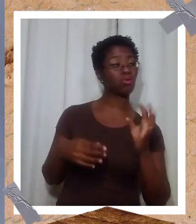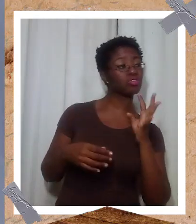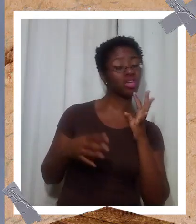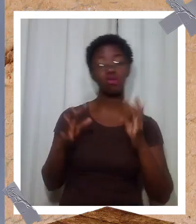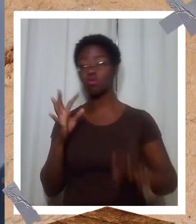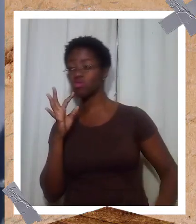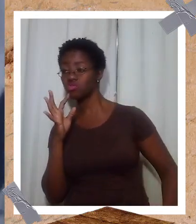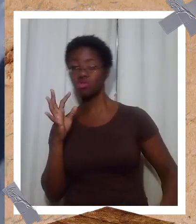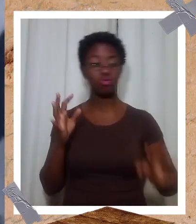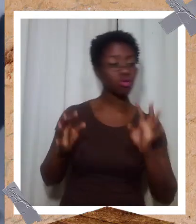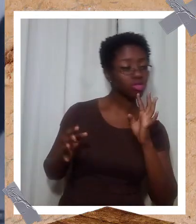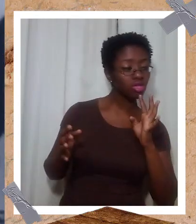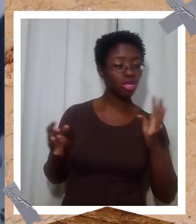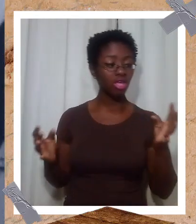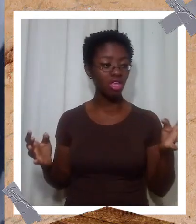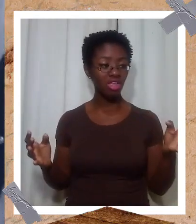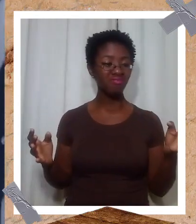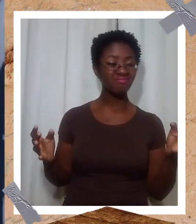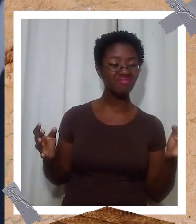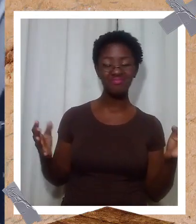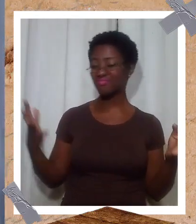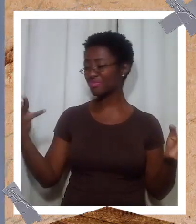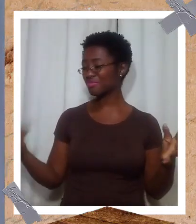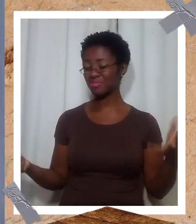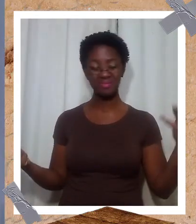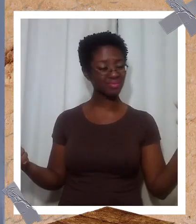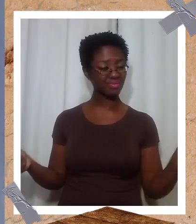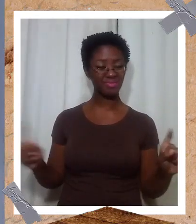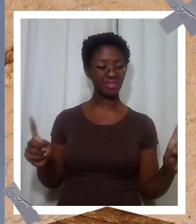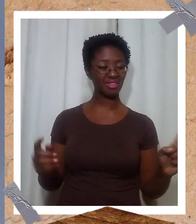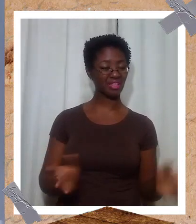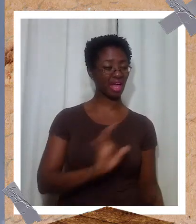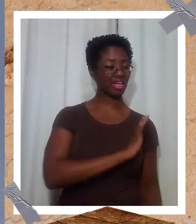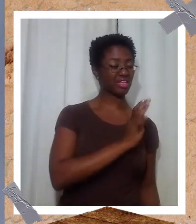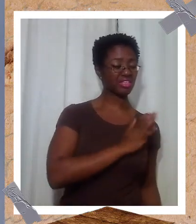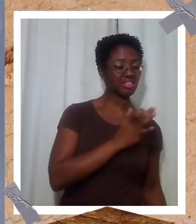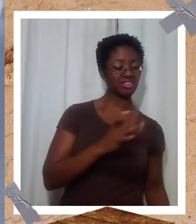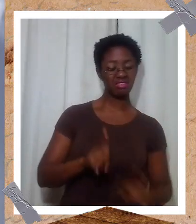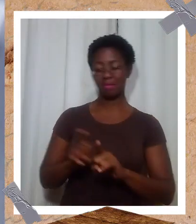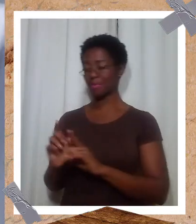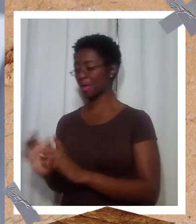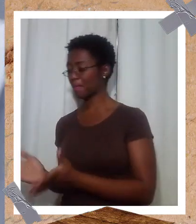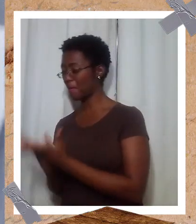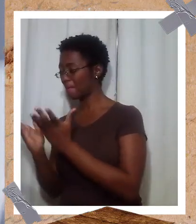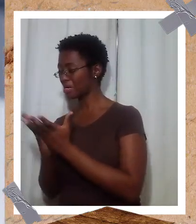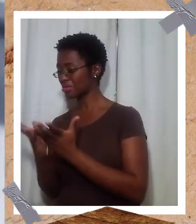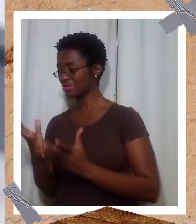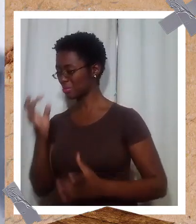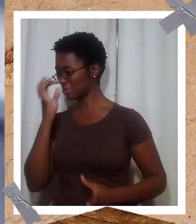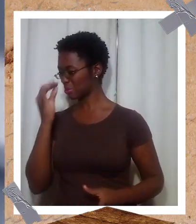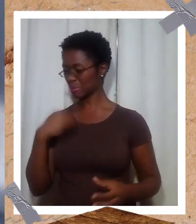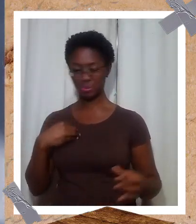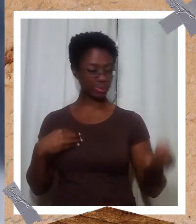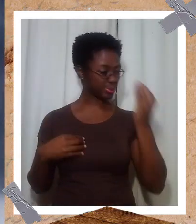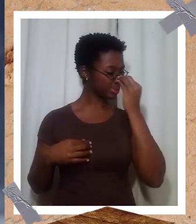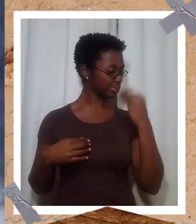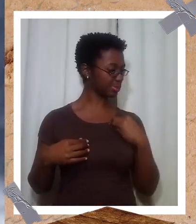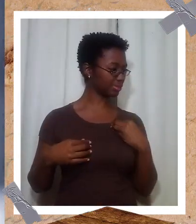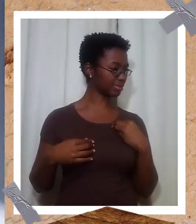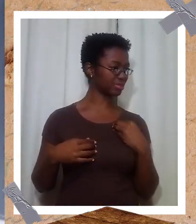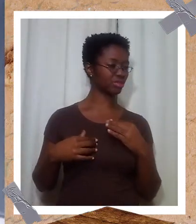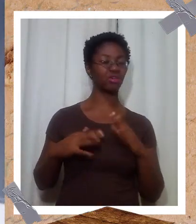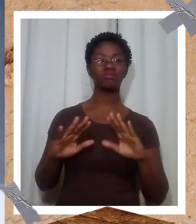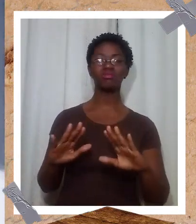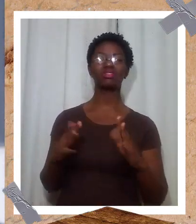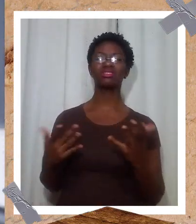como interlocutora. Talvez não tivesse usado as palavras certas nas tentativas de contato abortadas. Mas